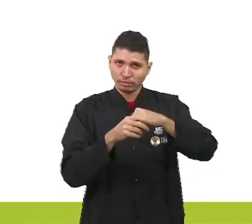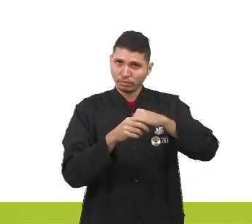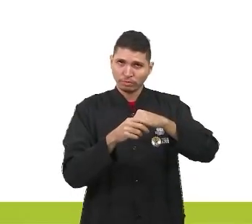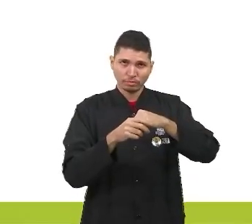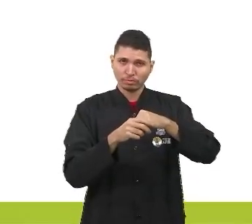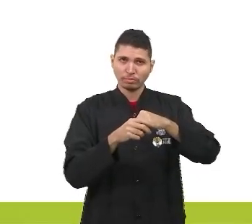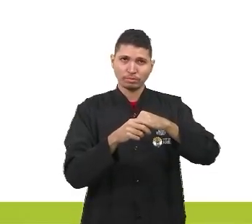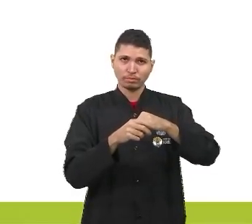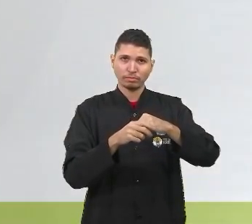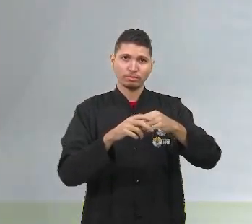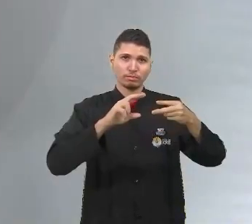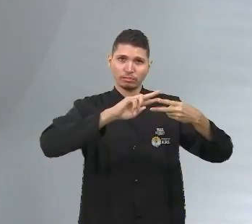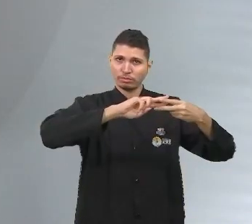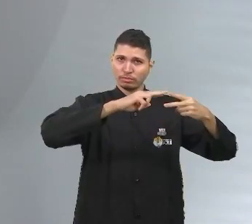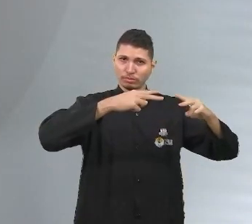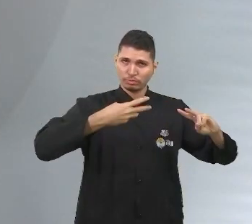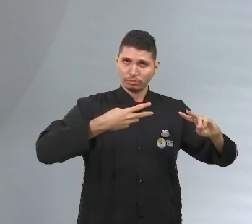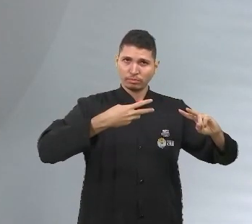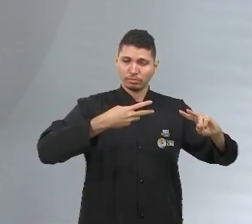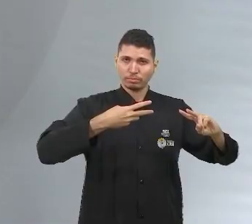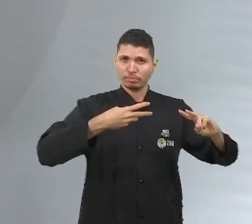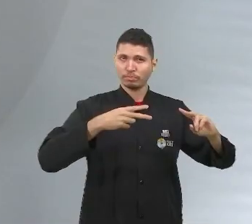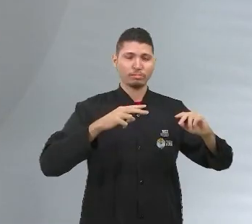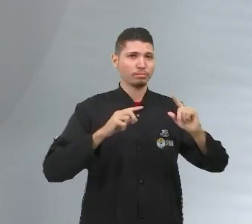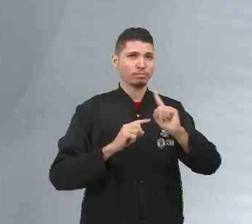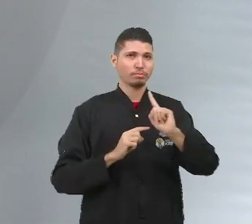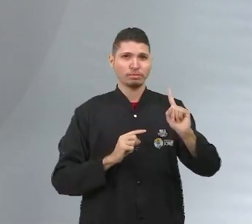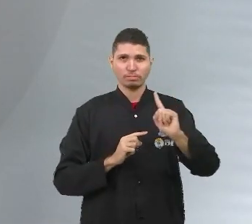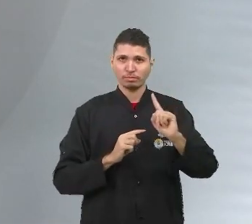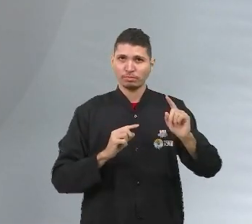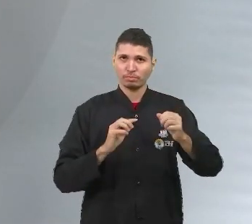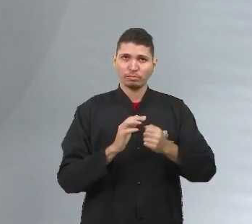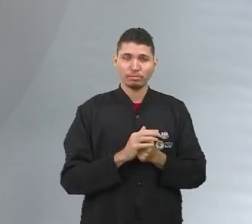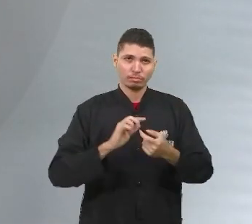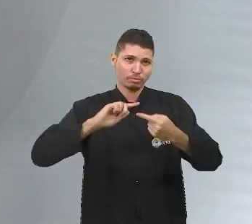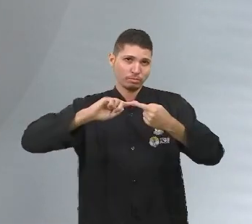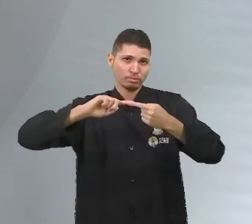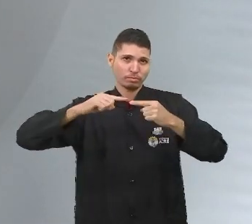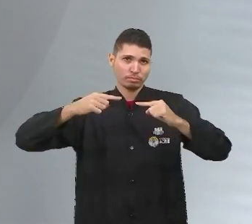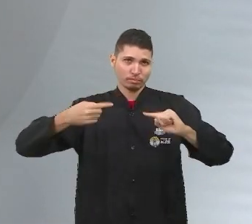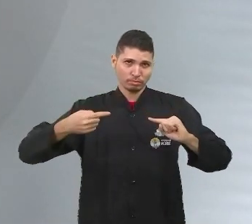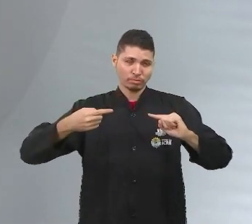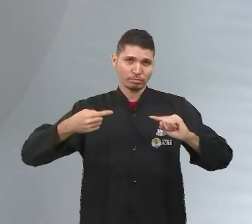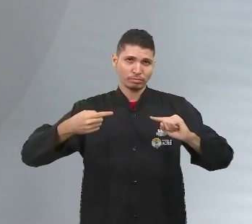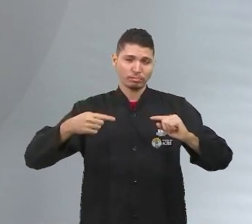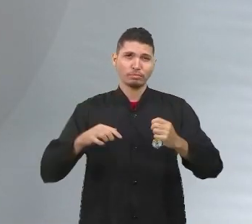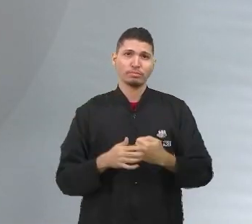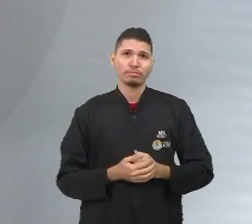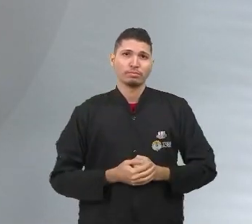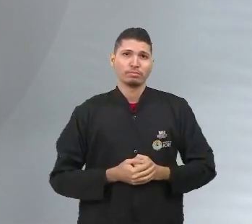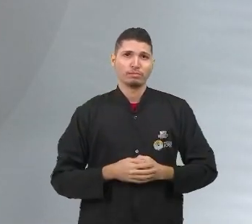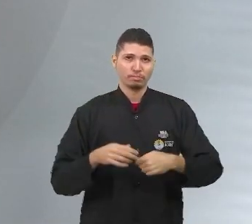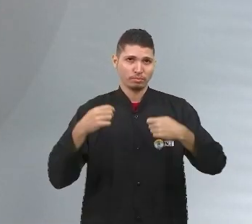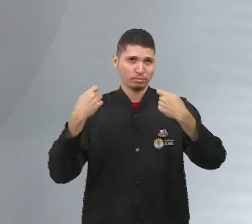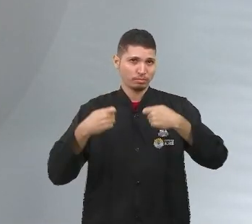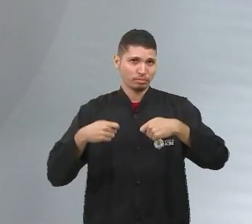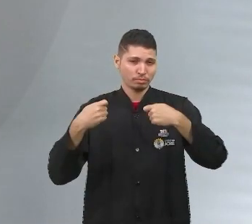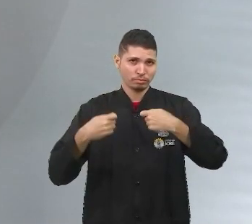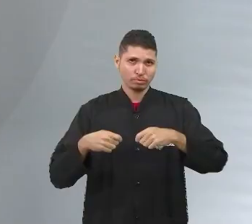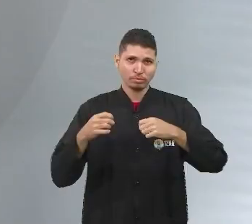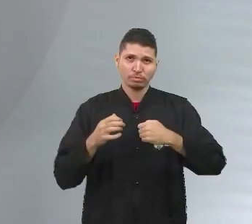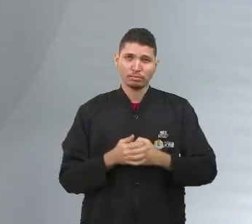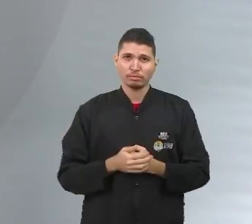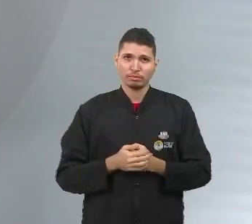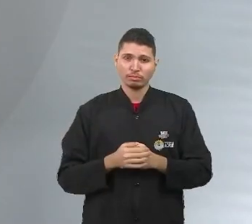RNA mensageiro. Ok? Por quê? O RNA mensageiro ele tem que estar íntegro, ele tem que estar completo